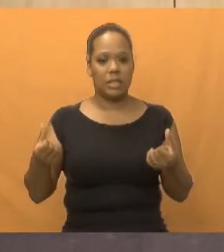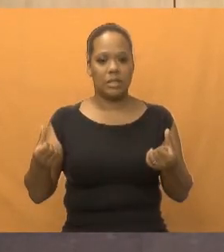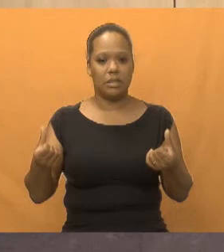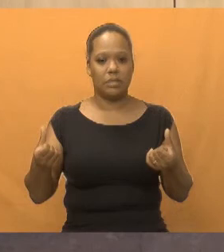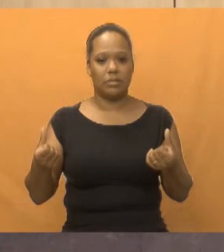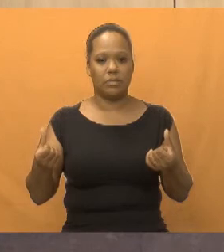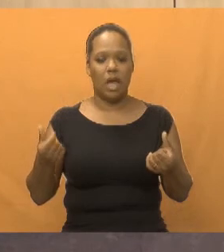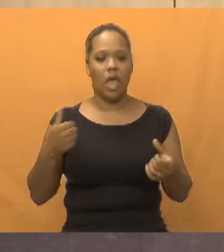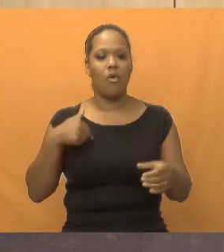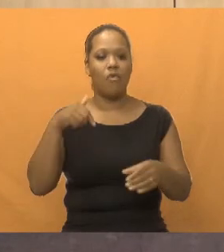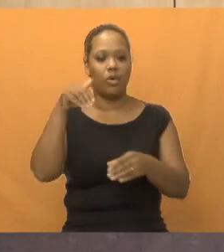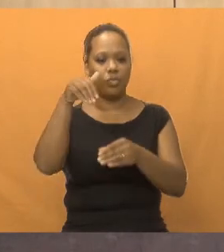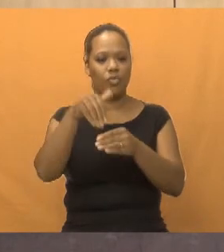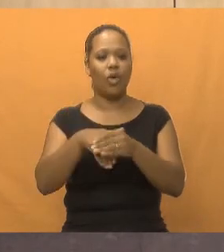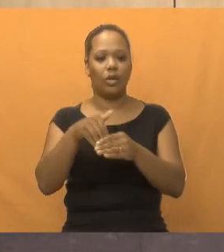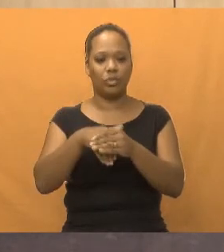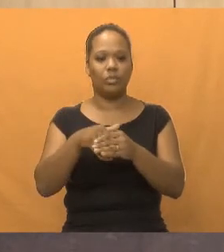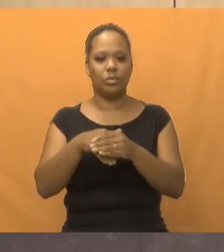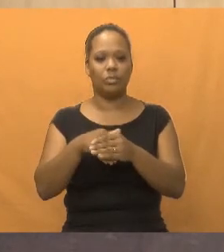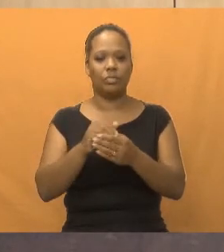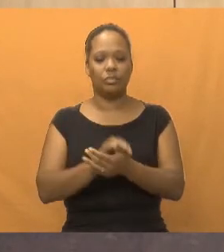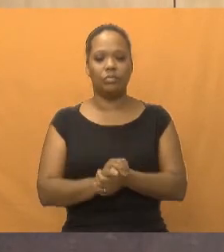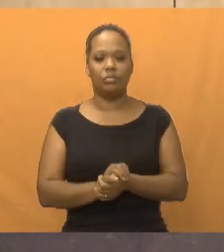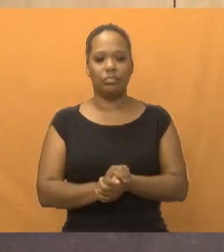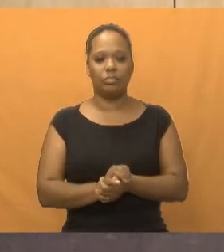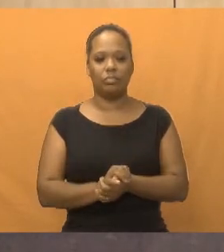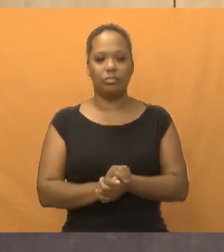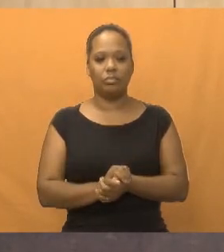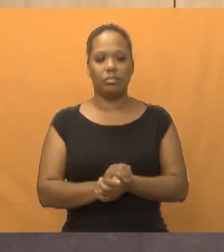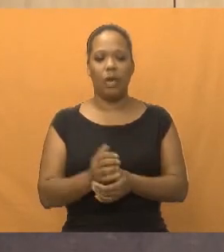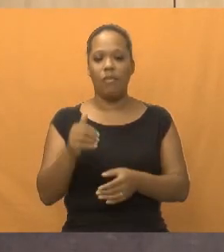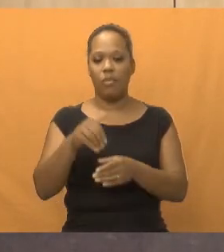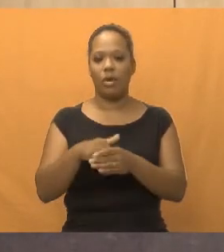voto favorável a esse projeto.